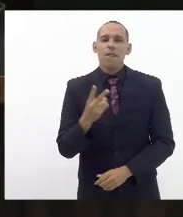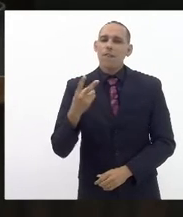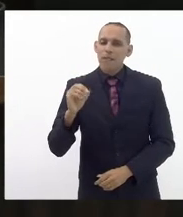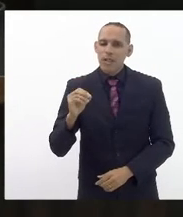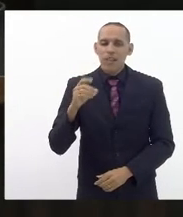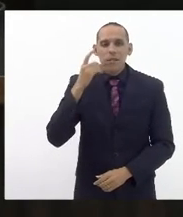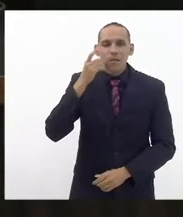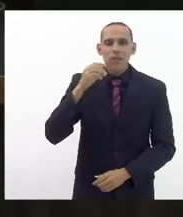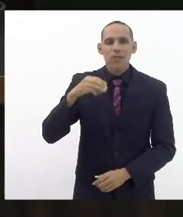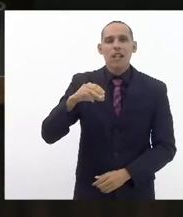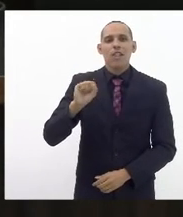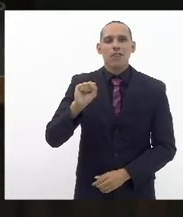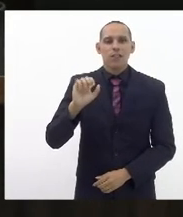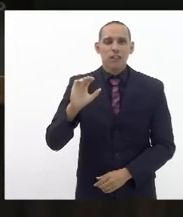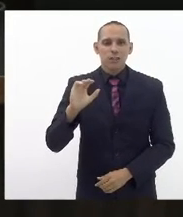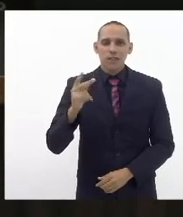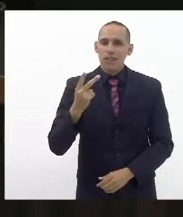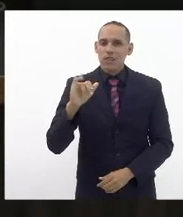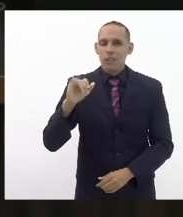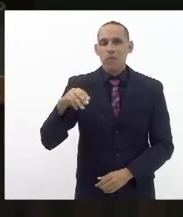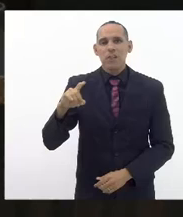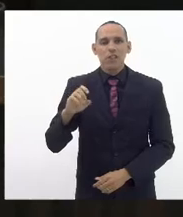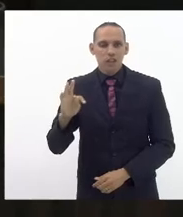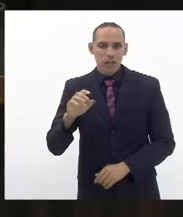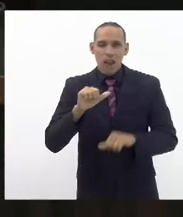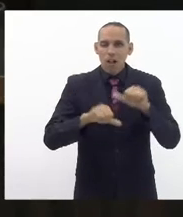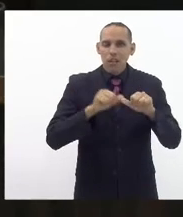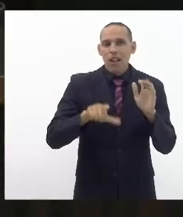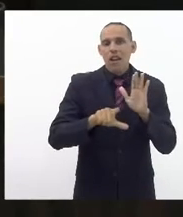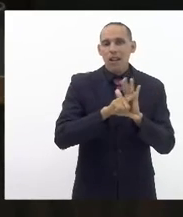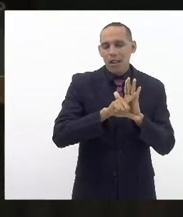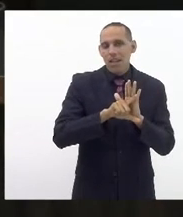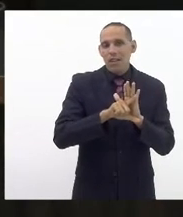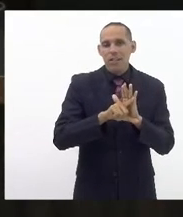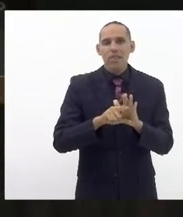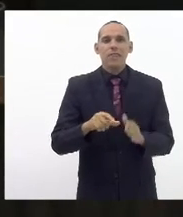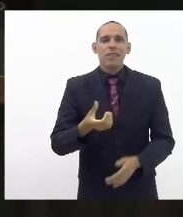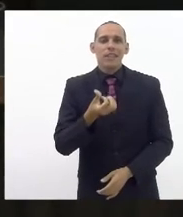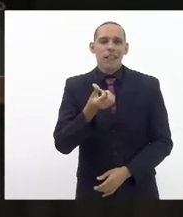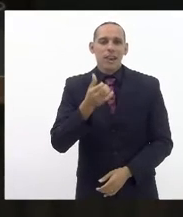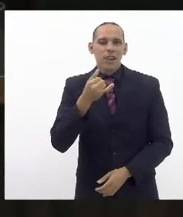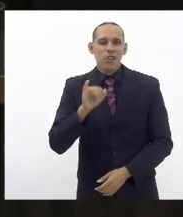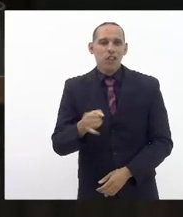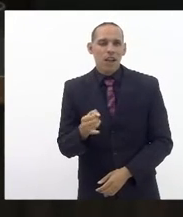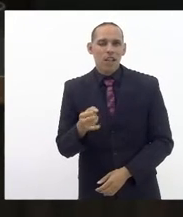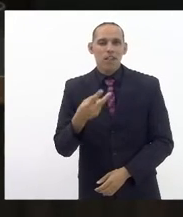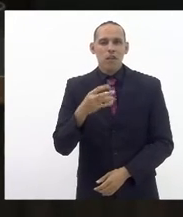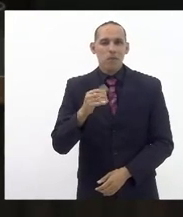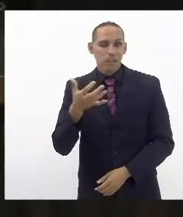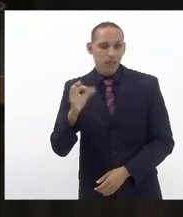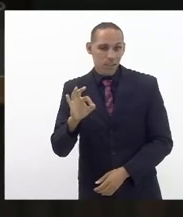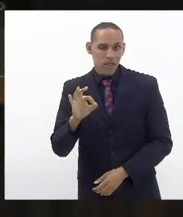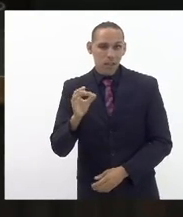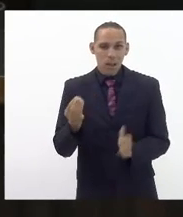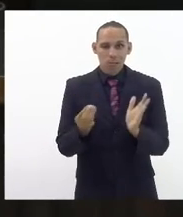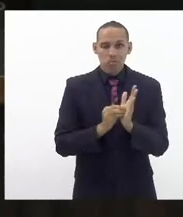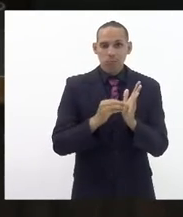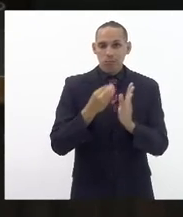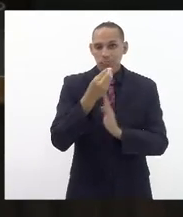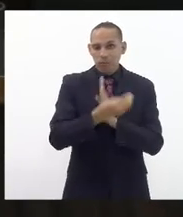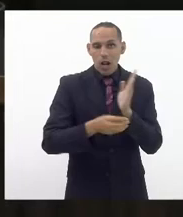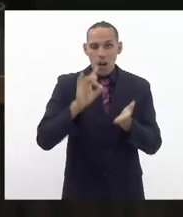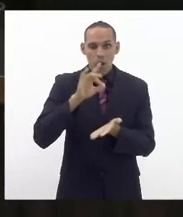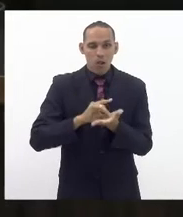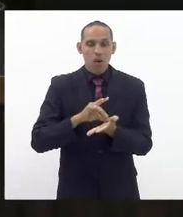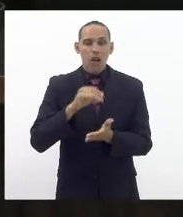Gustavo Schmidt, que altera a lei número 5.645, de 6 de janeiro de 2010, incluindo no calendário